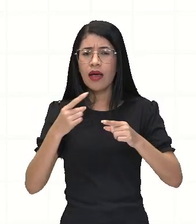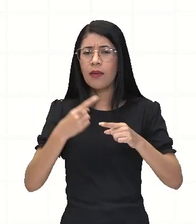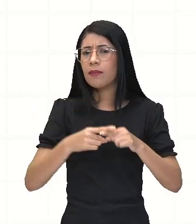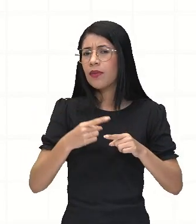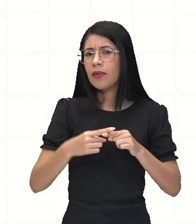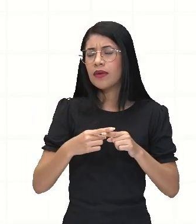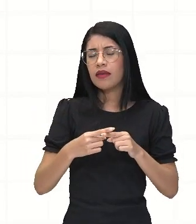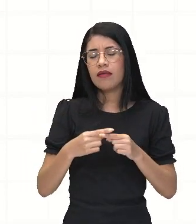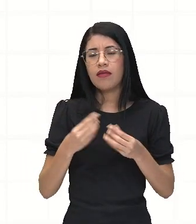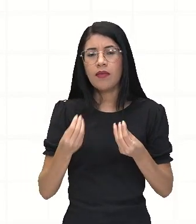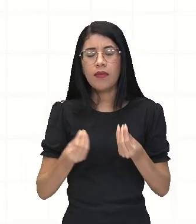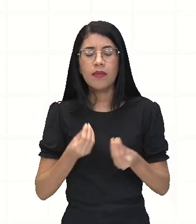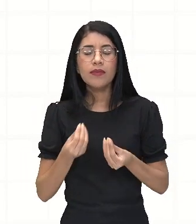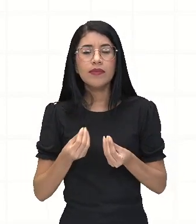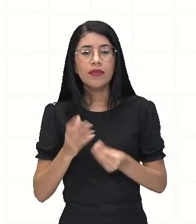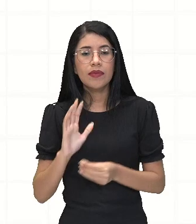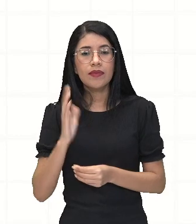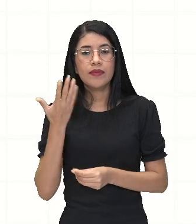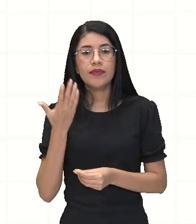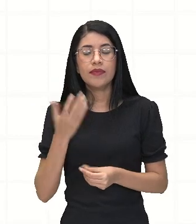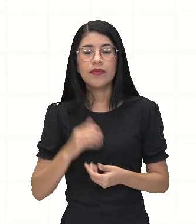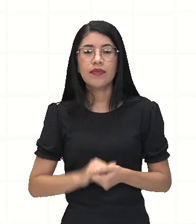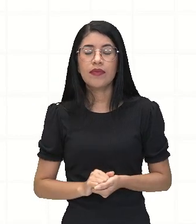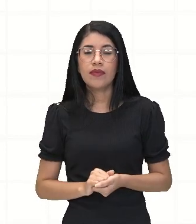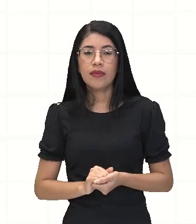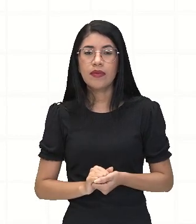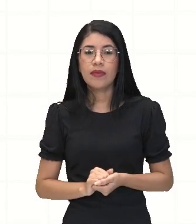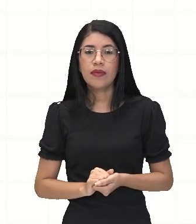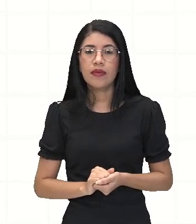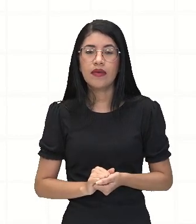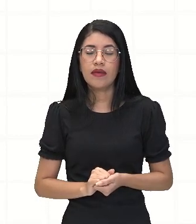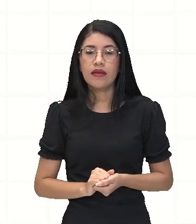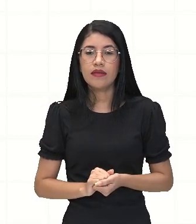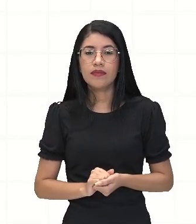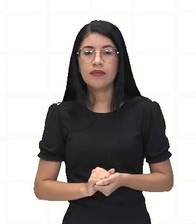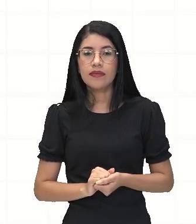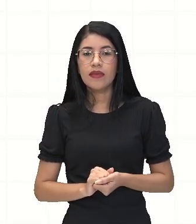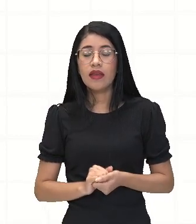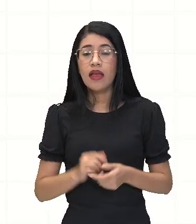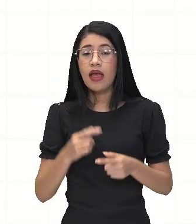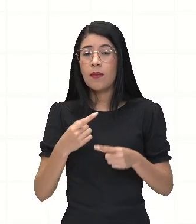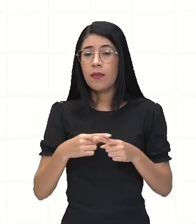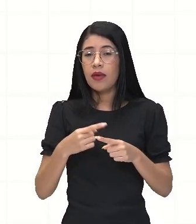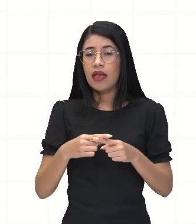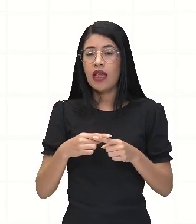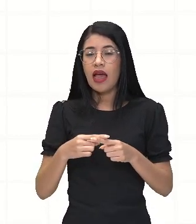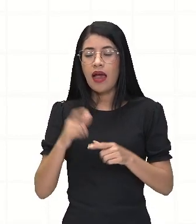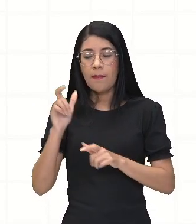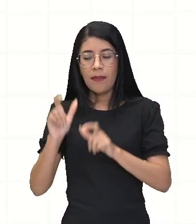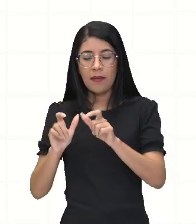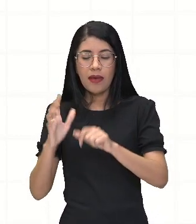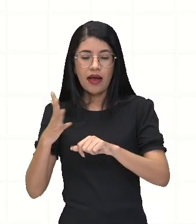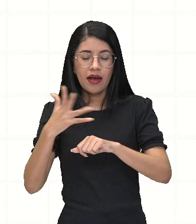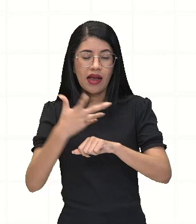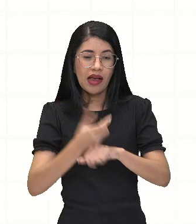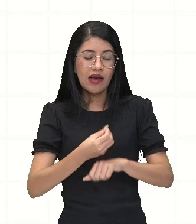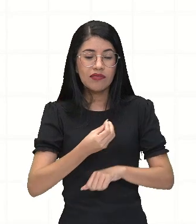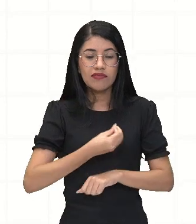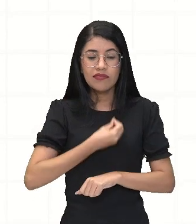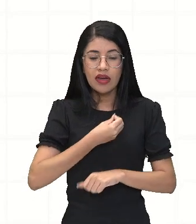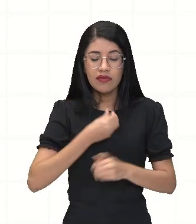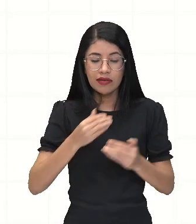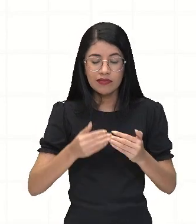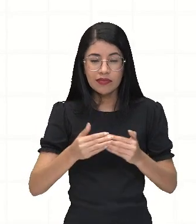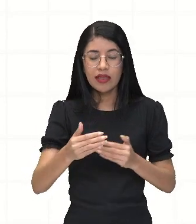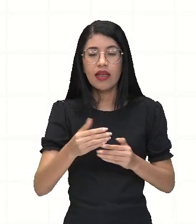ter esse esvaziamento populacional? Porque os colonos, quando eles se estabelecem nesse território, eles